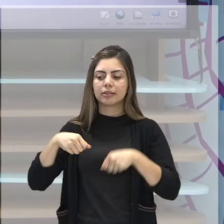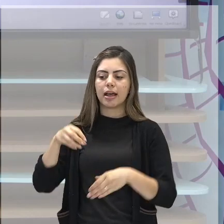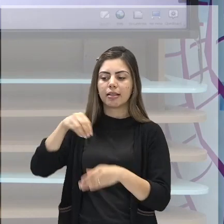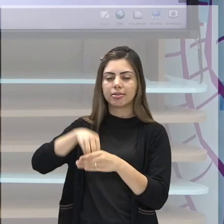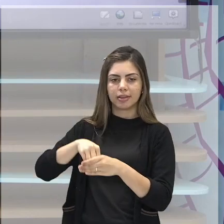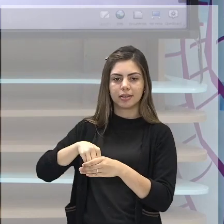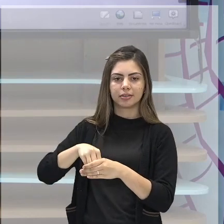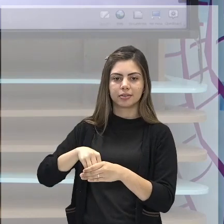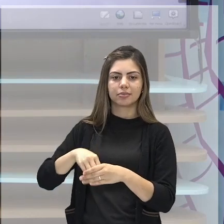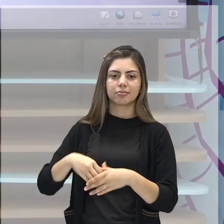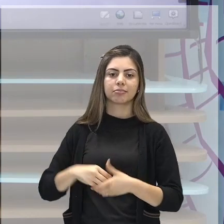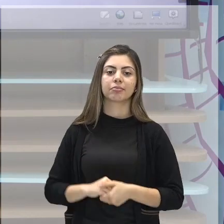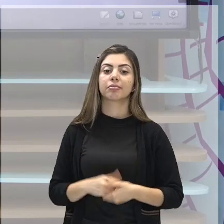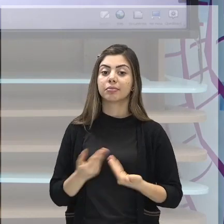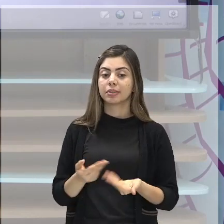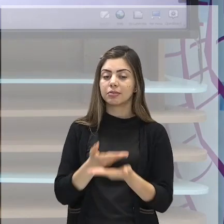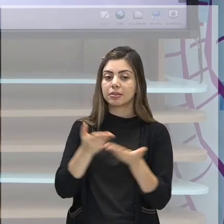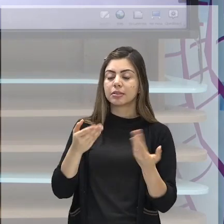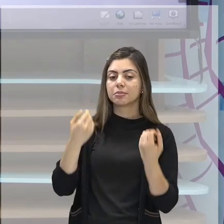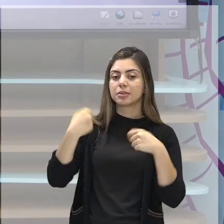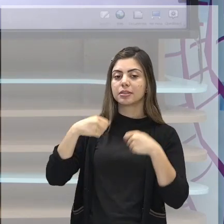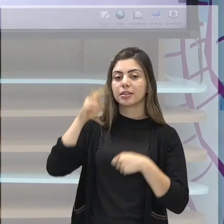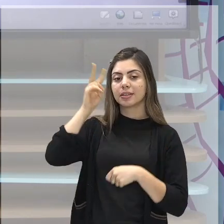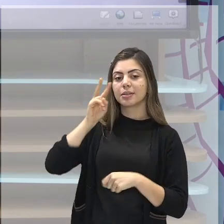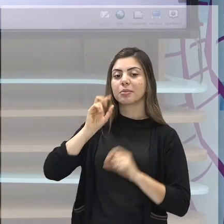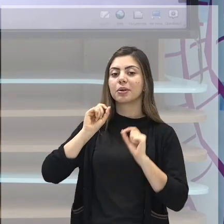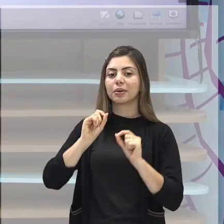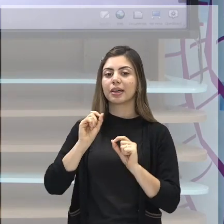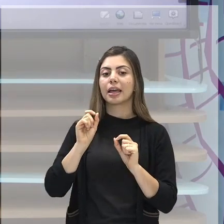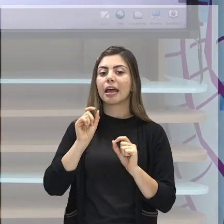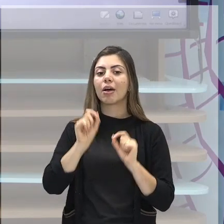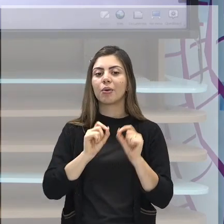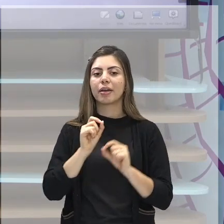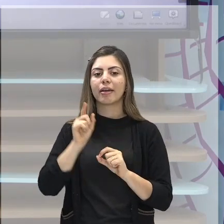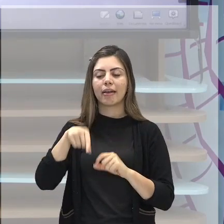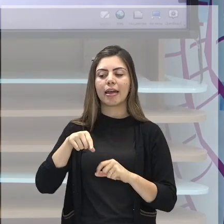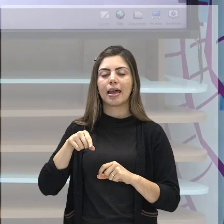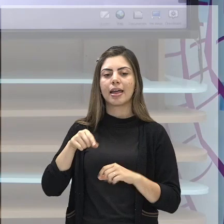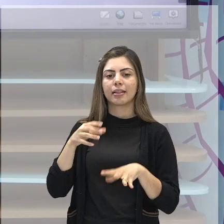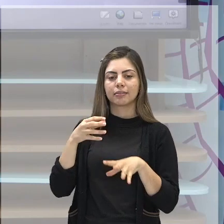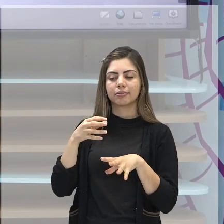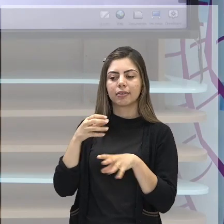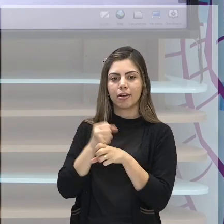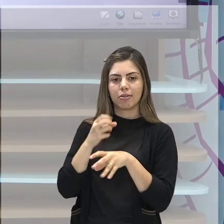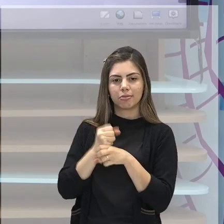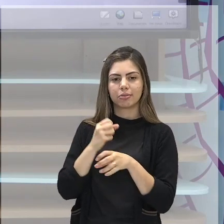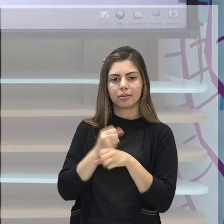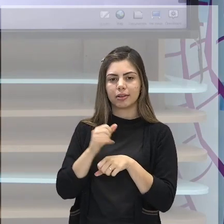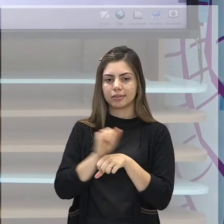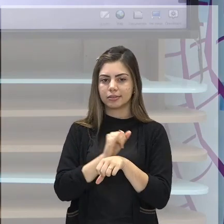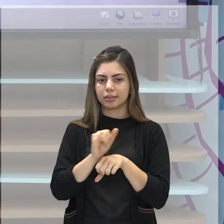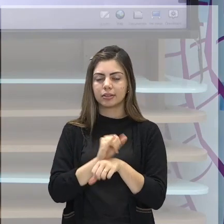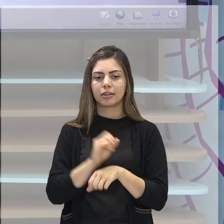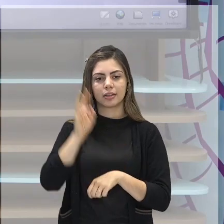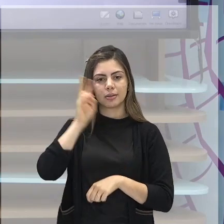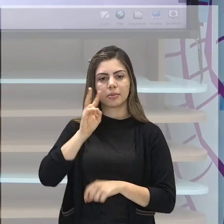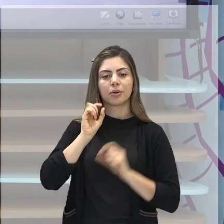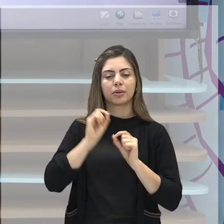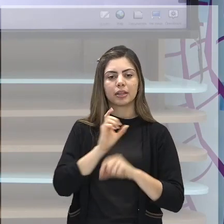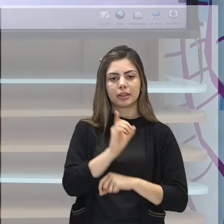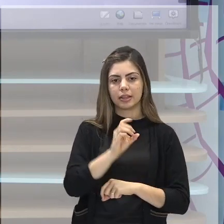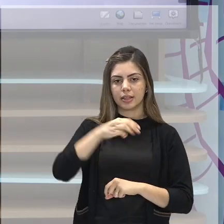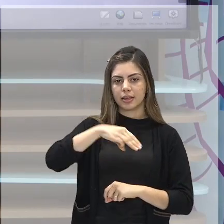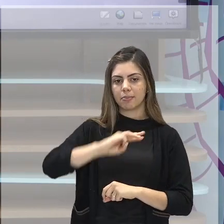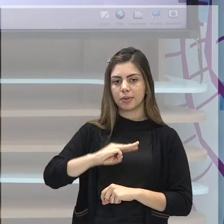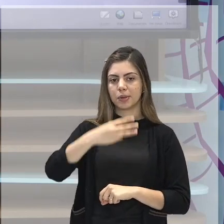Dentro. Aí você vai precisar lembrar das unidades de capacidade, certo? Que 1 decímetro